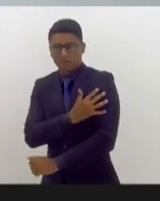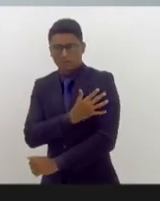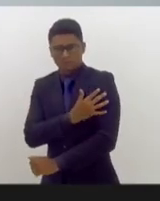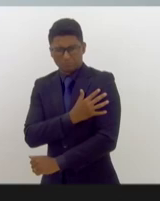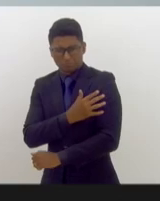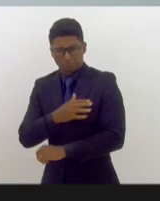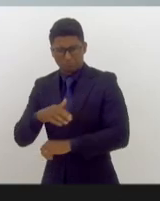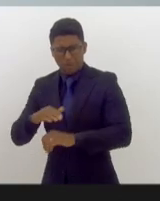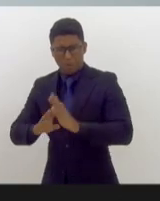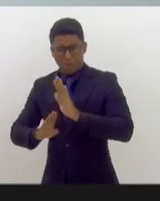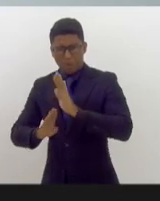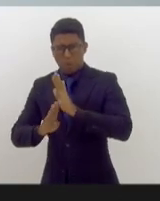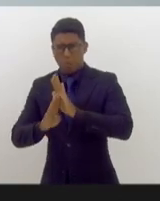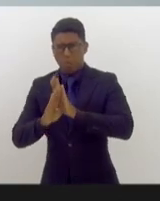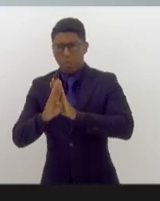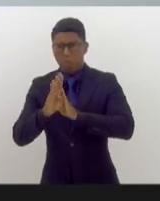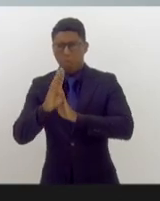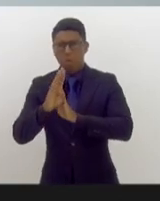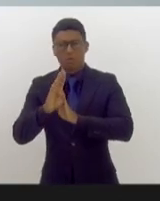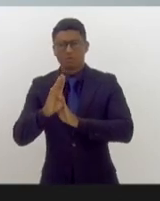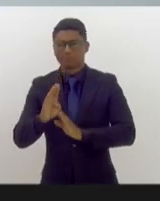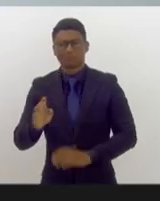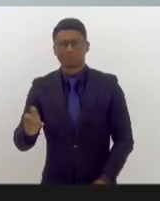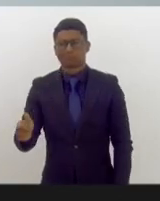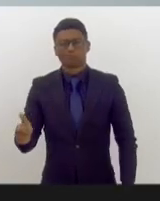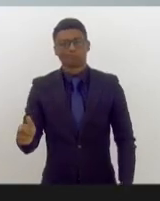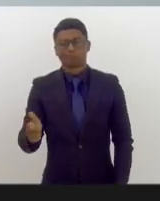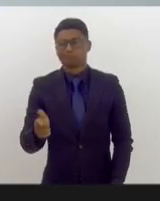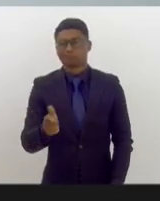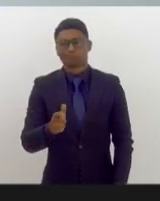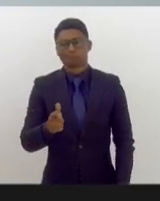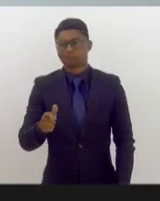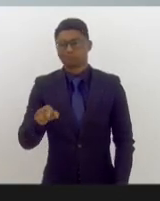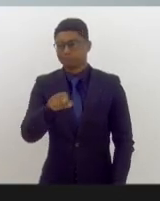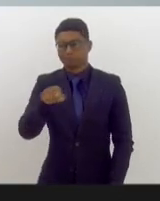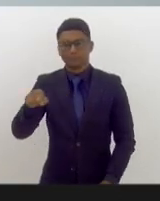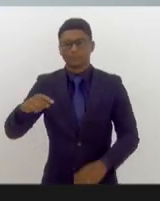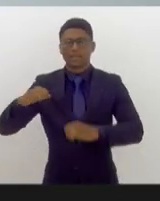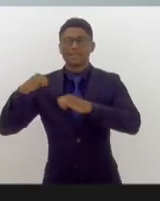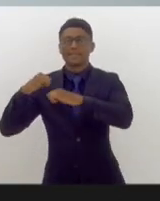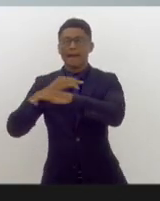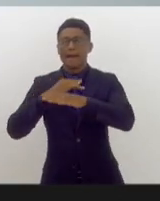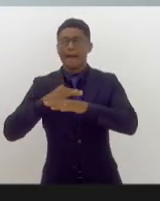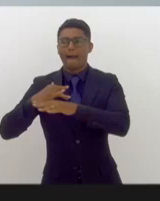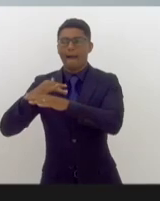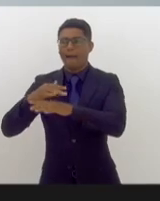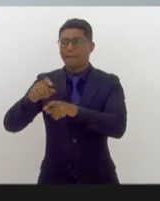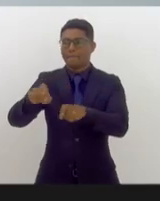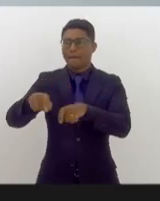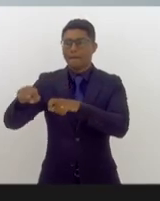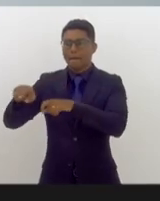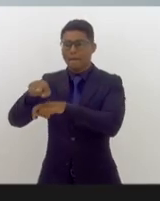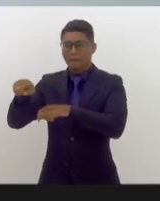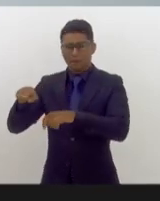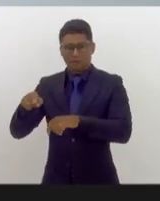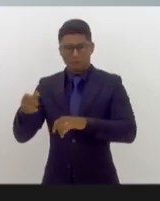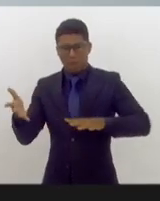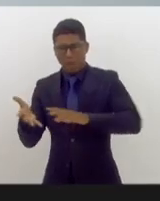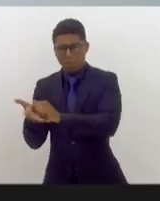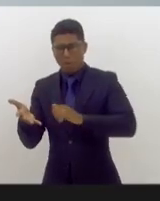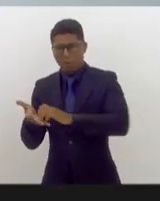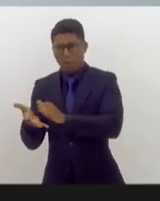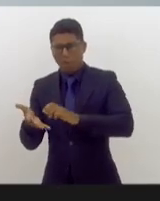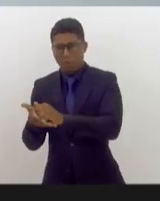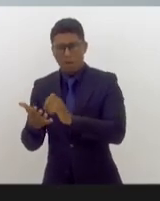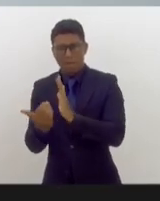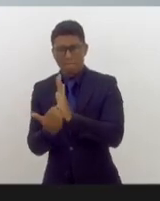municipal dessas localidades, desses municípios. Não há um aumento. Significa dizer